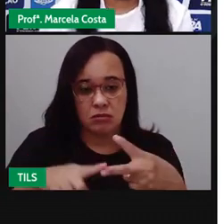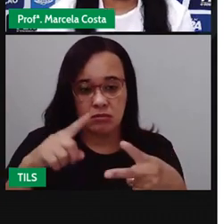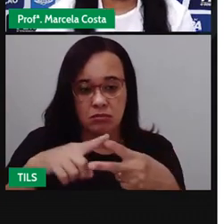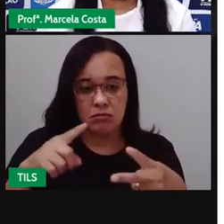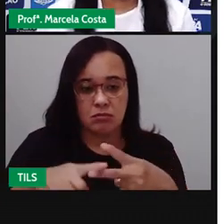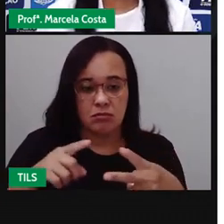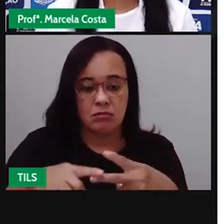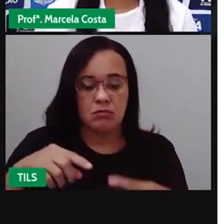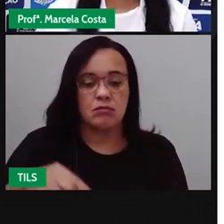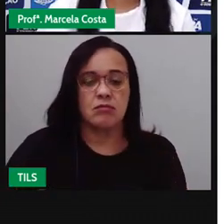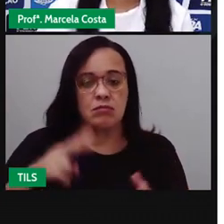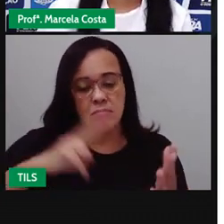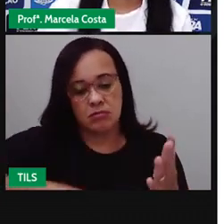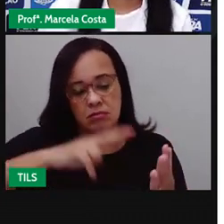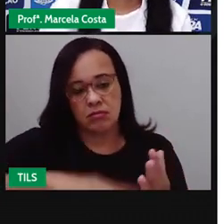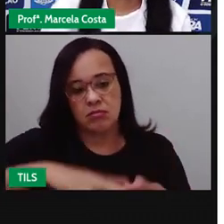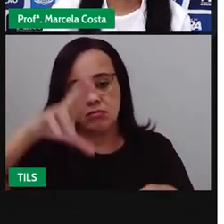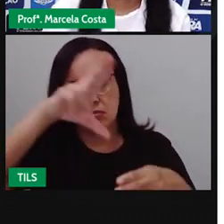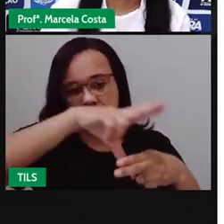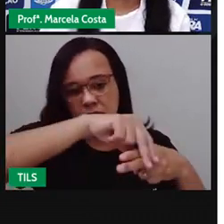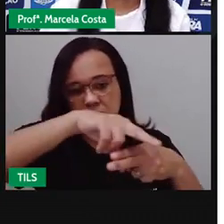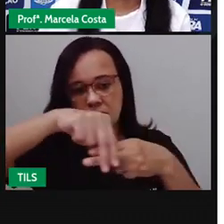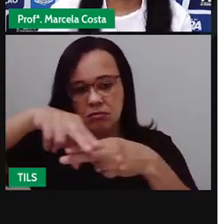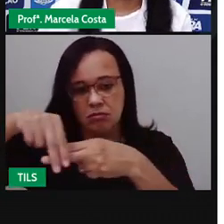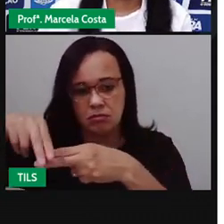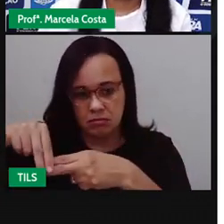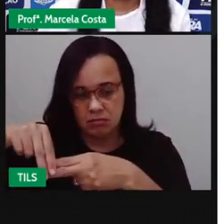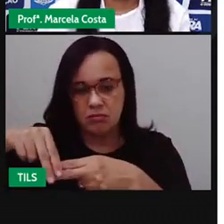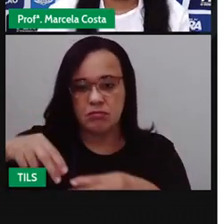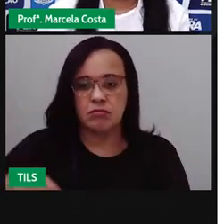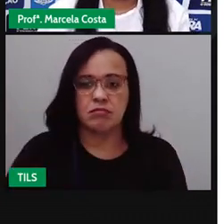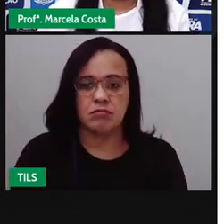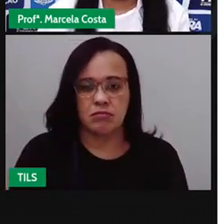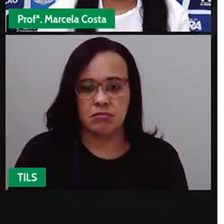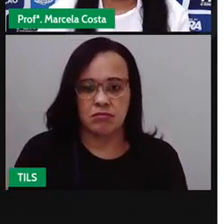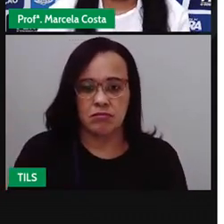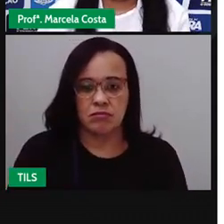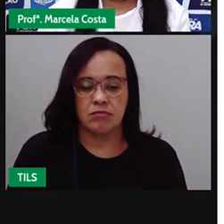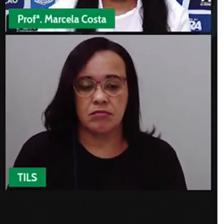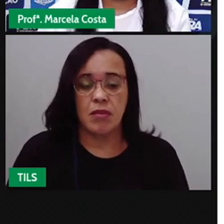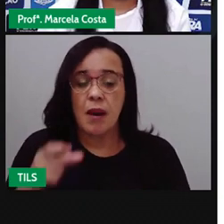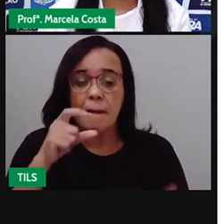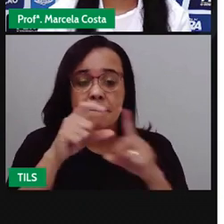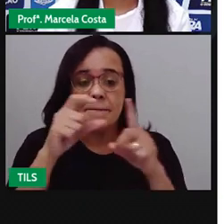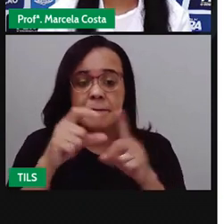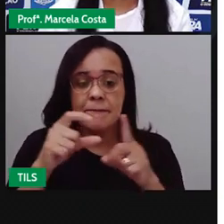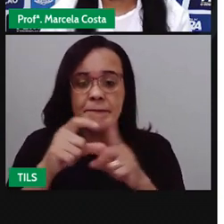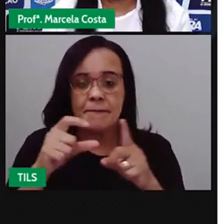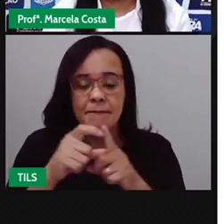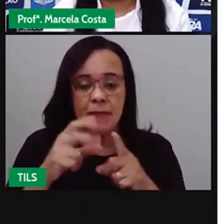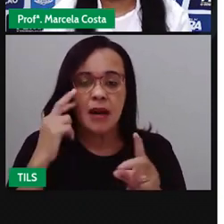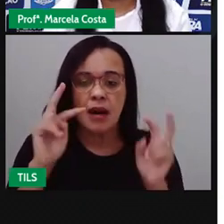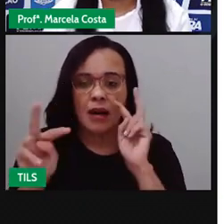Agora, meus amores, eu vou pedir para que vocês escrevam essas palavras no caderno, tá bom?